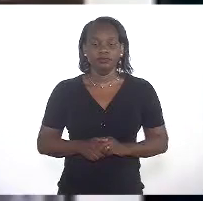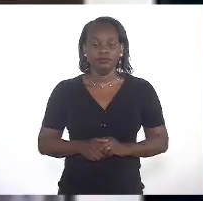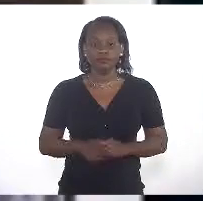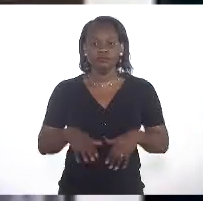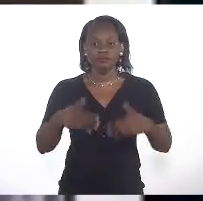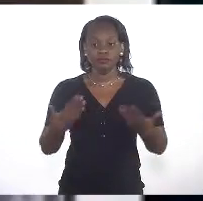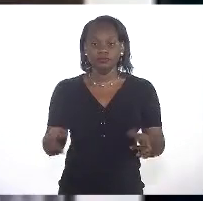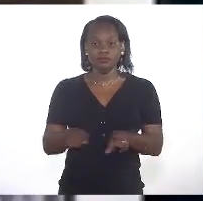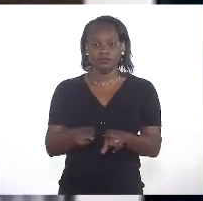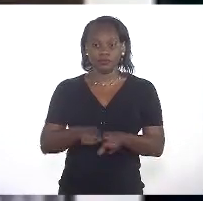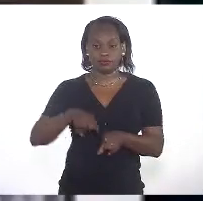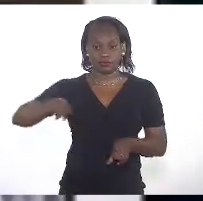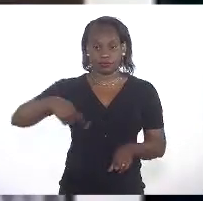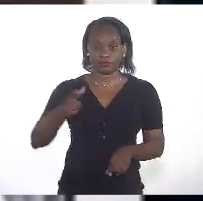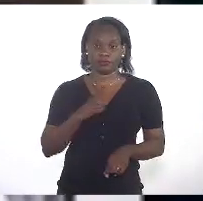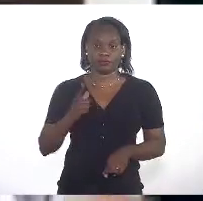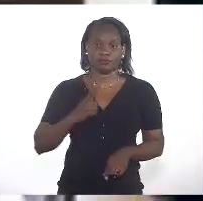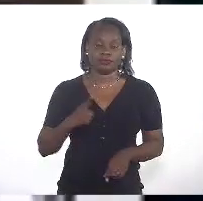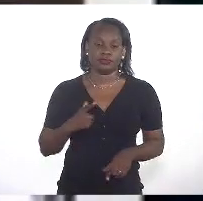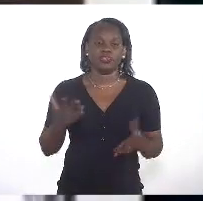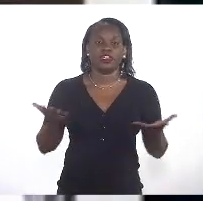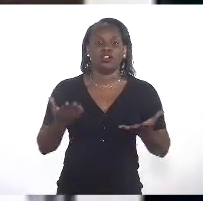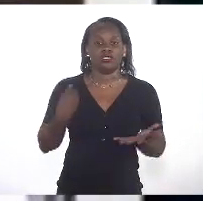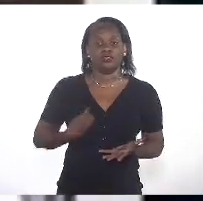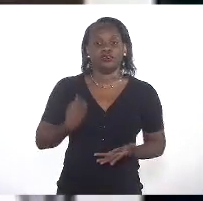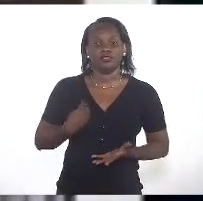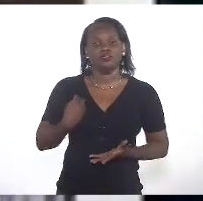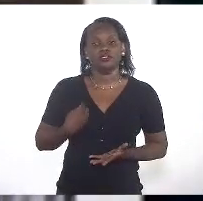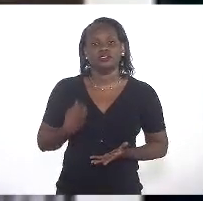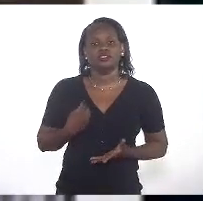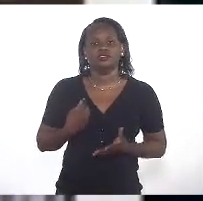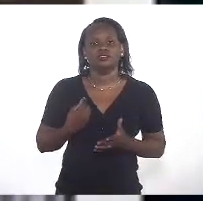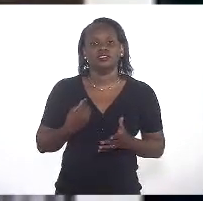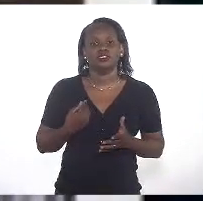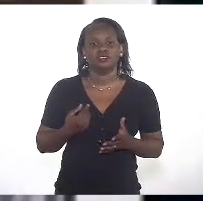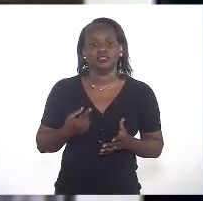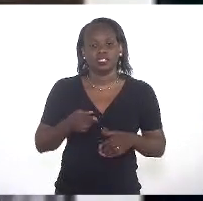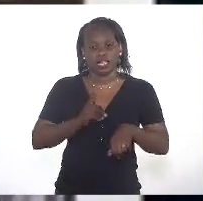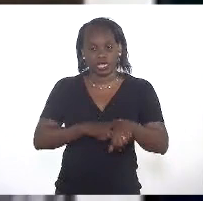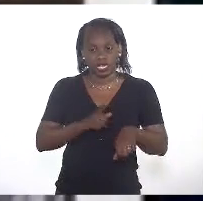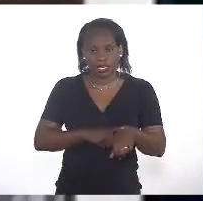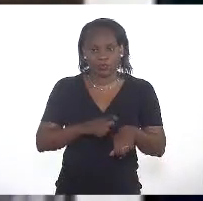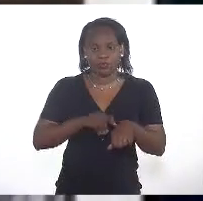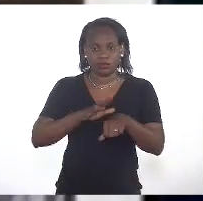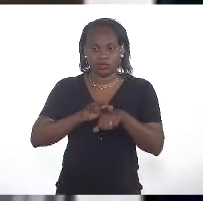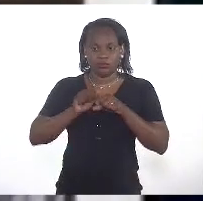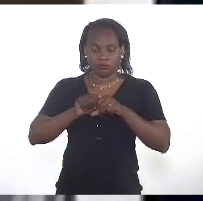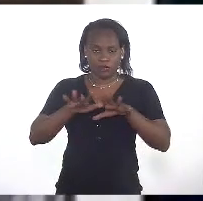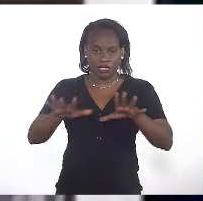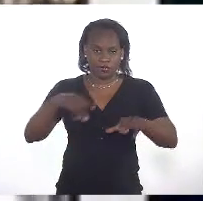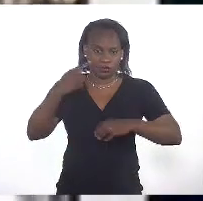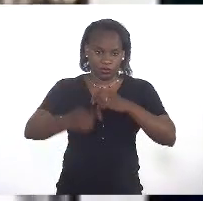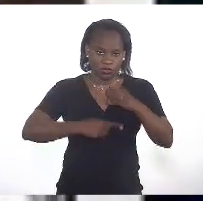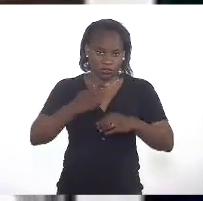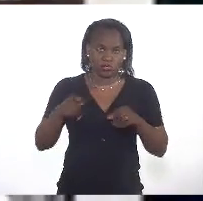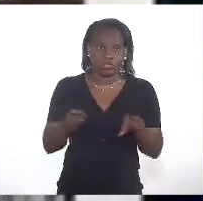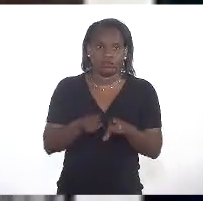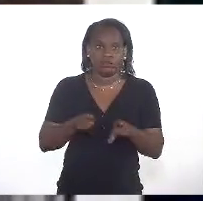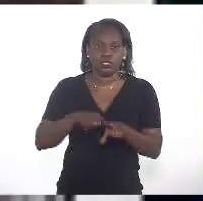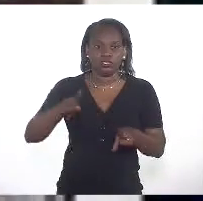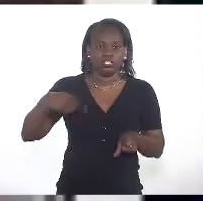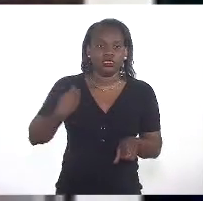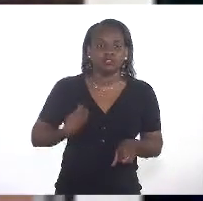E nós estamos vivendo, além dos tempos de pandemia, nós estamos